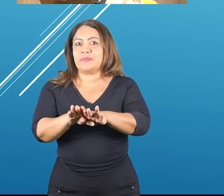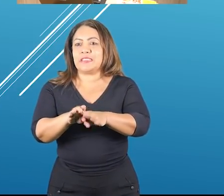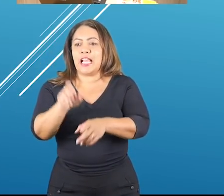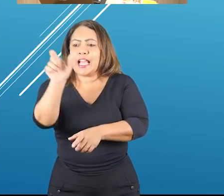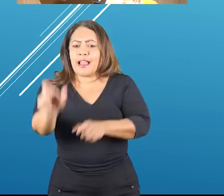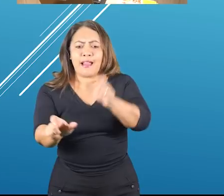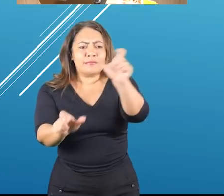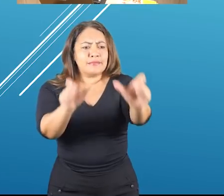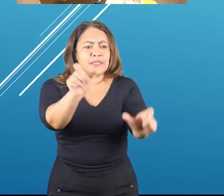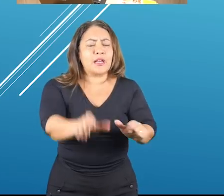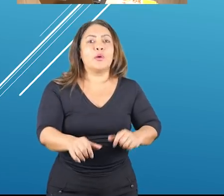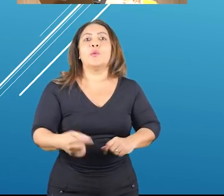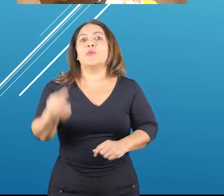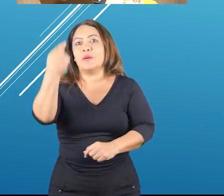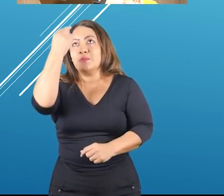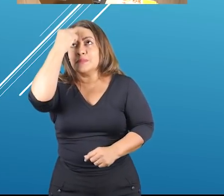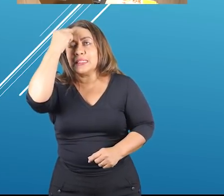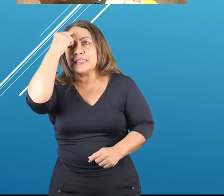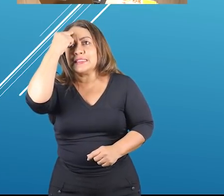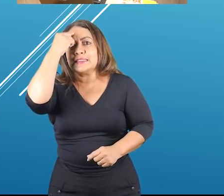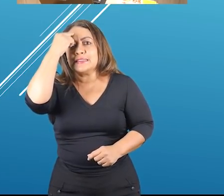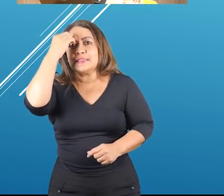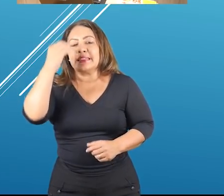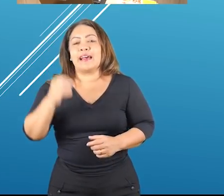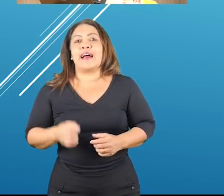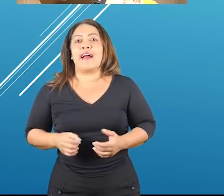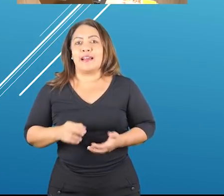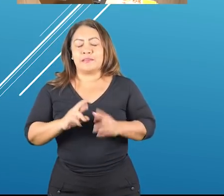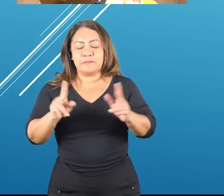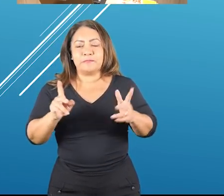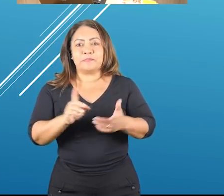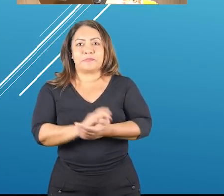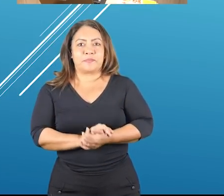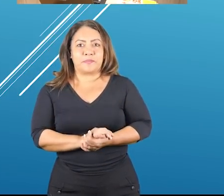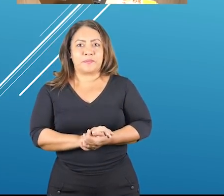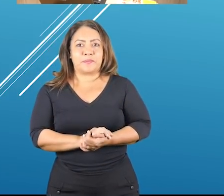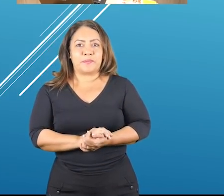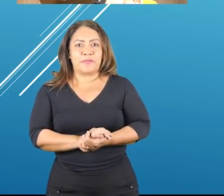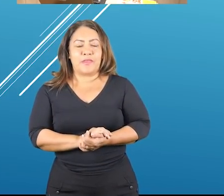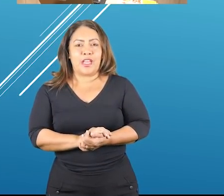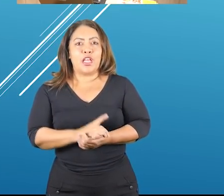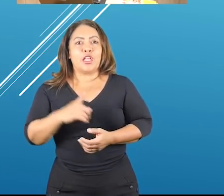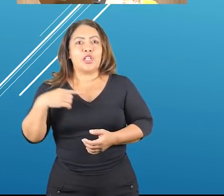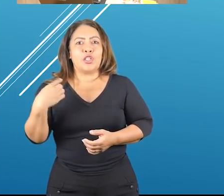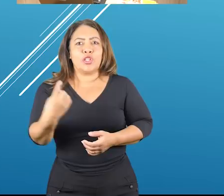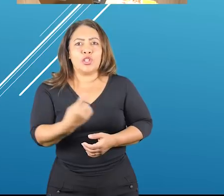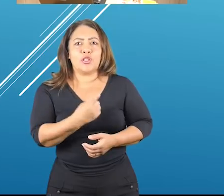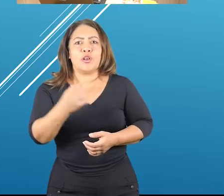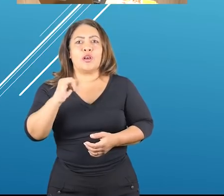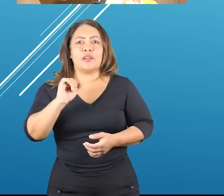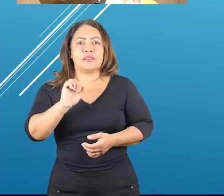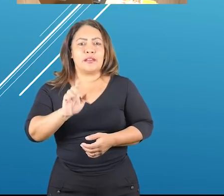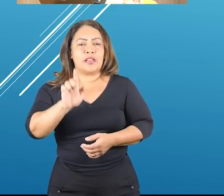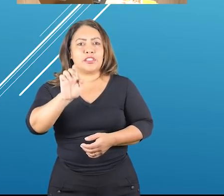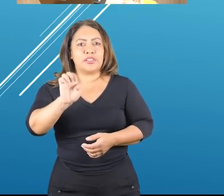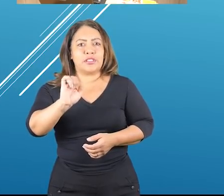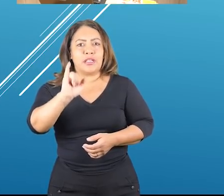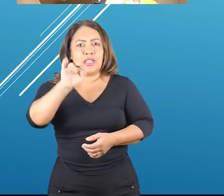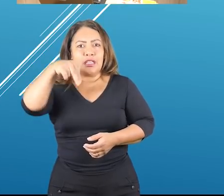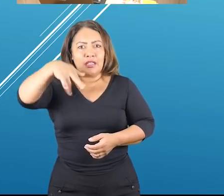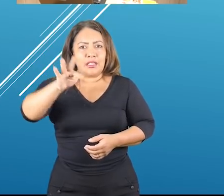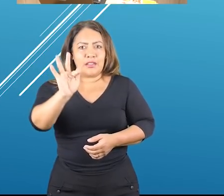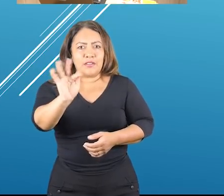nisso. Cada um vai ter um jeito de pensar a respeito dessas questões. Nós da GEINF,